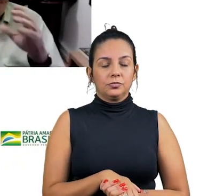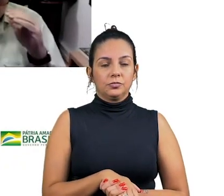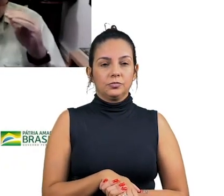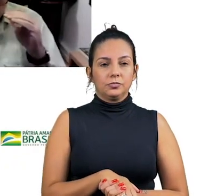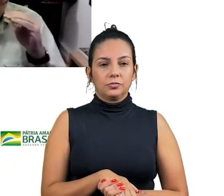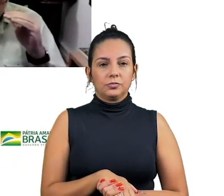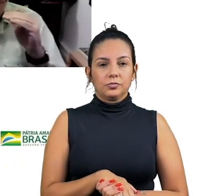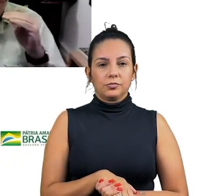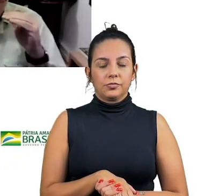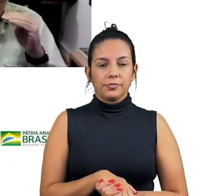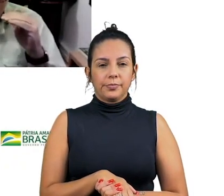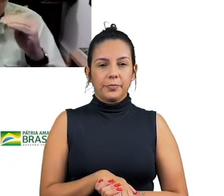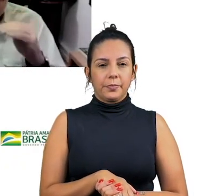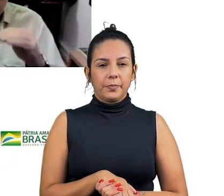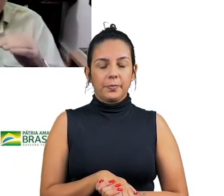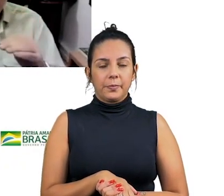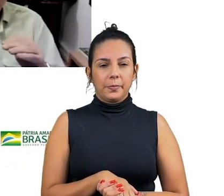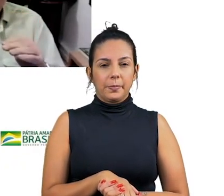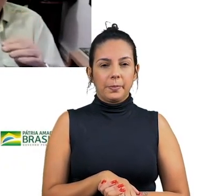O